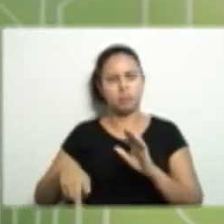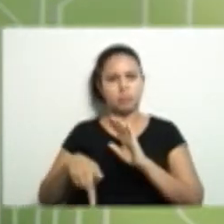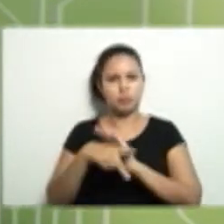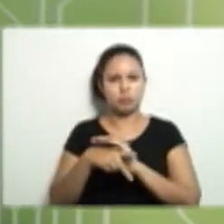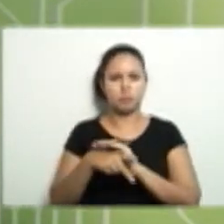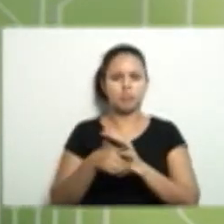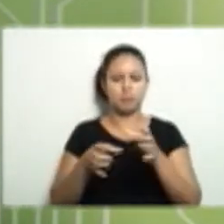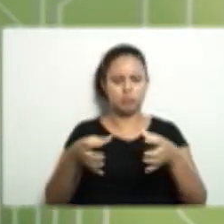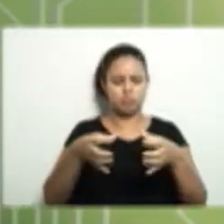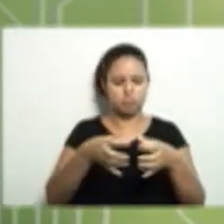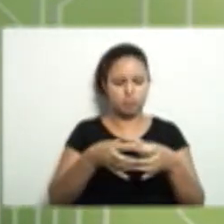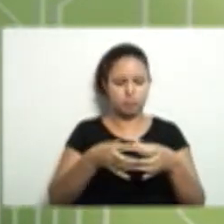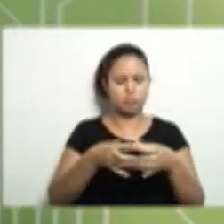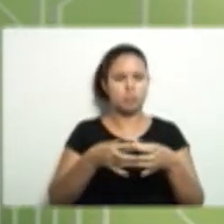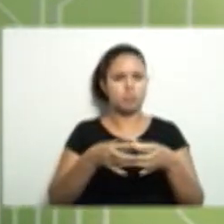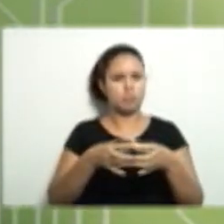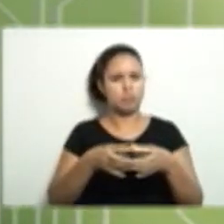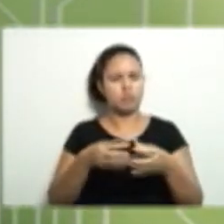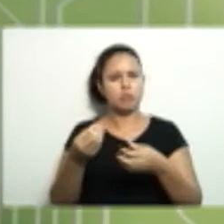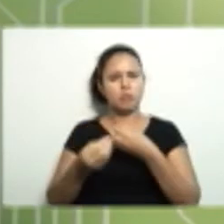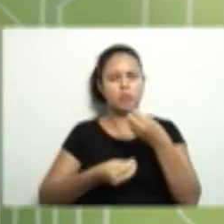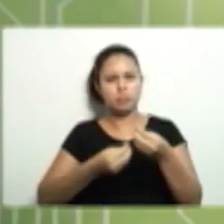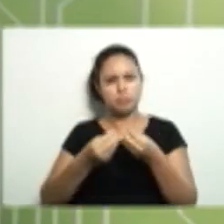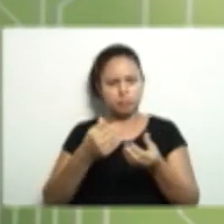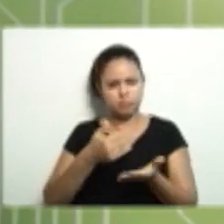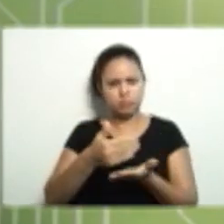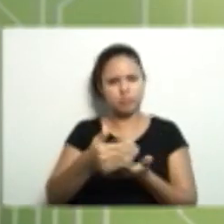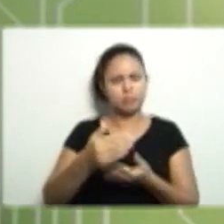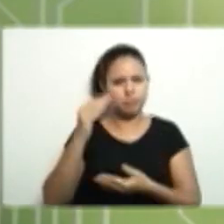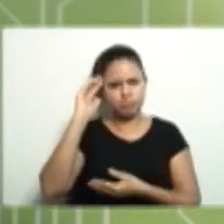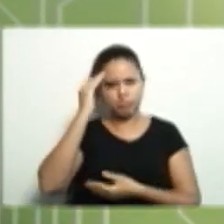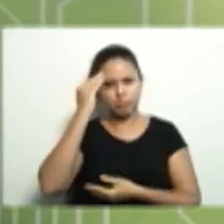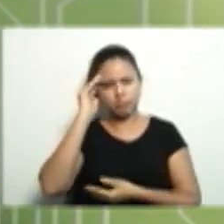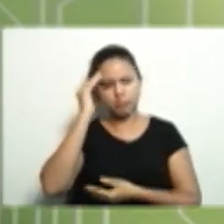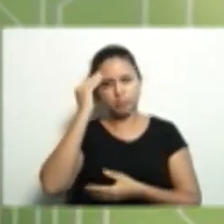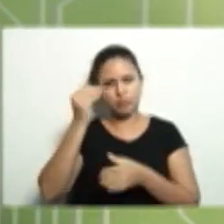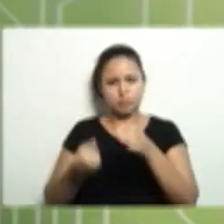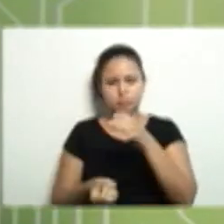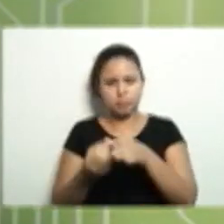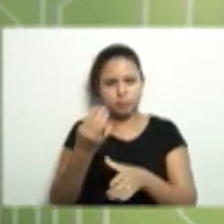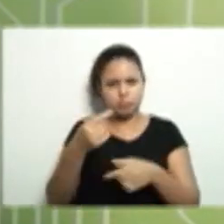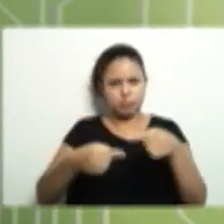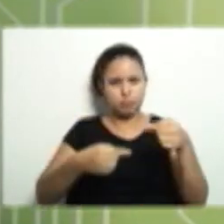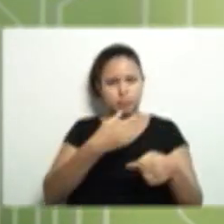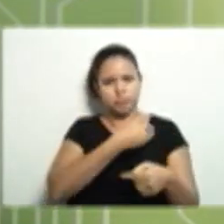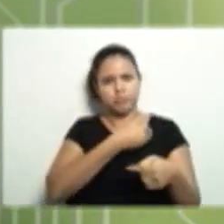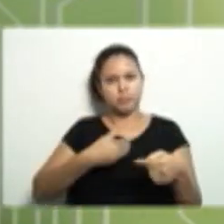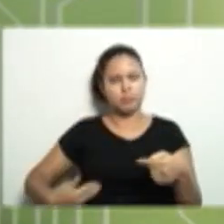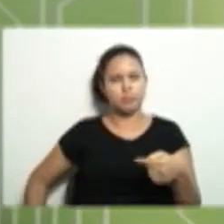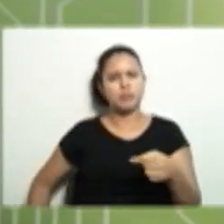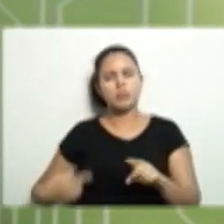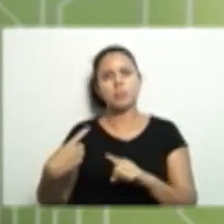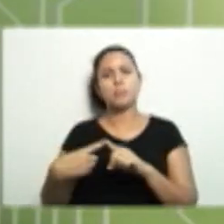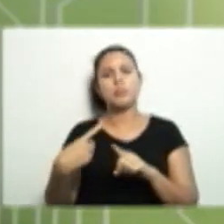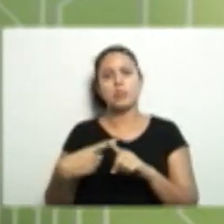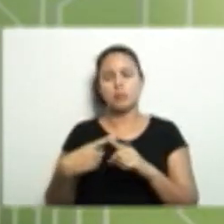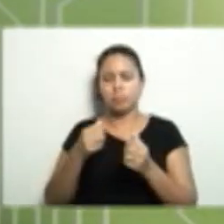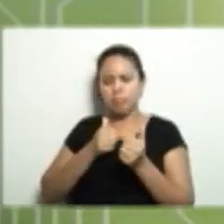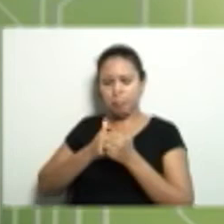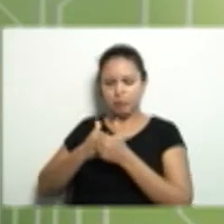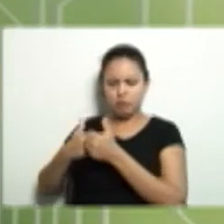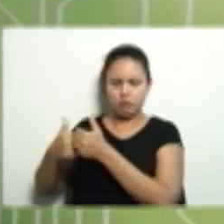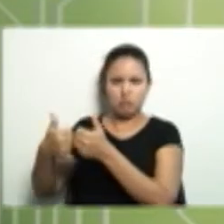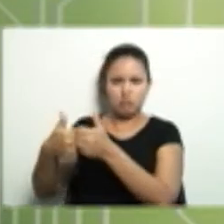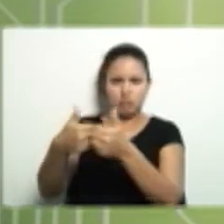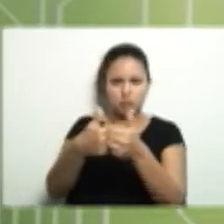é um projeto, mas a gente vai entender que ele existe como política pública porque ele está aparelhado por uma série de outras coisas ao seu redor.